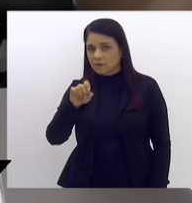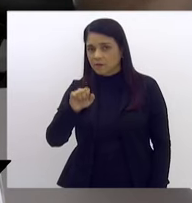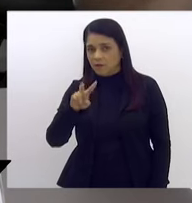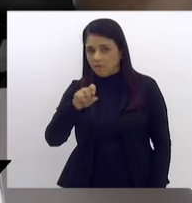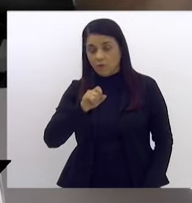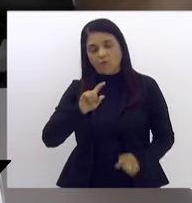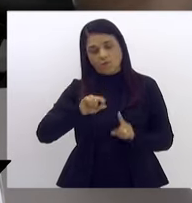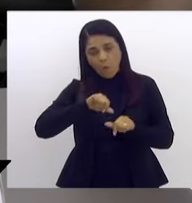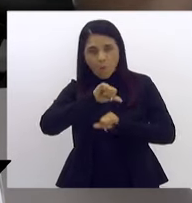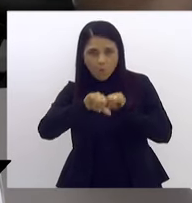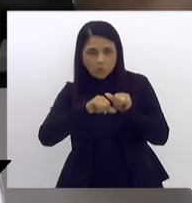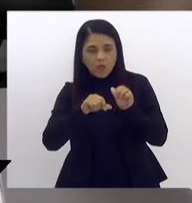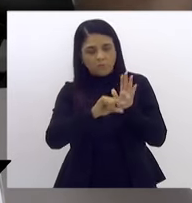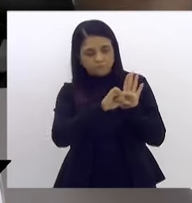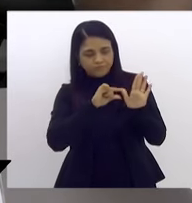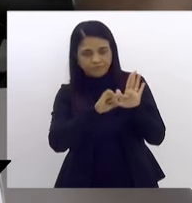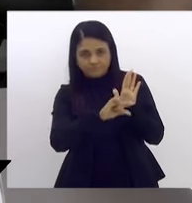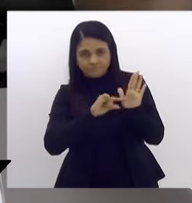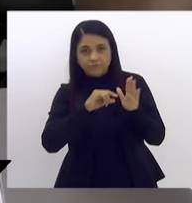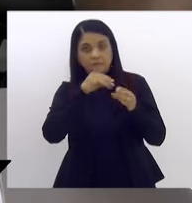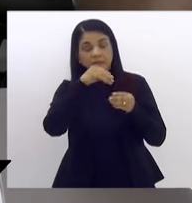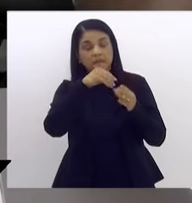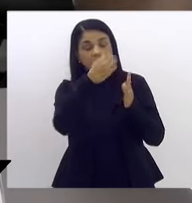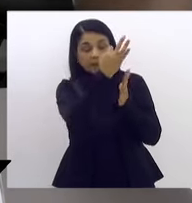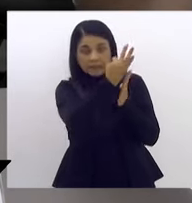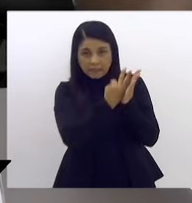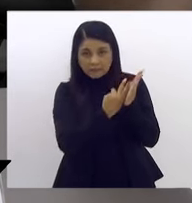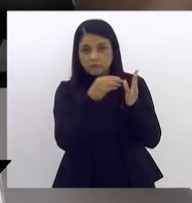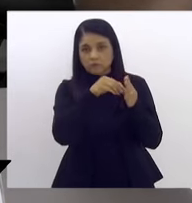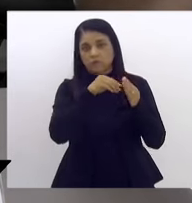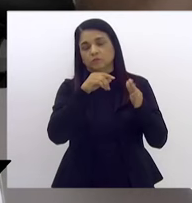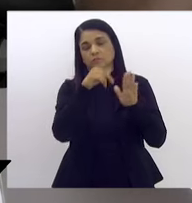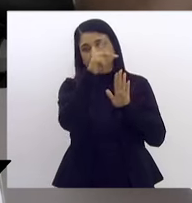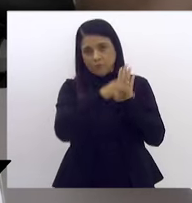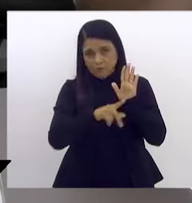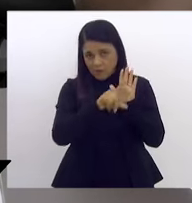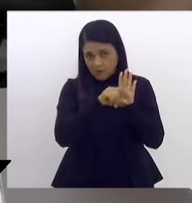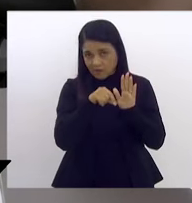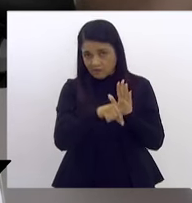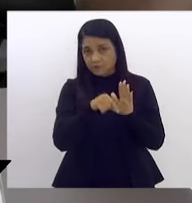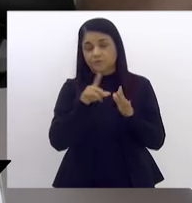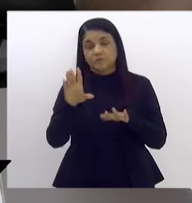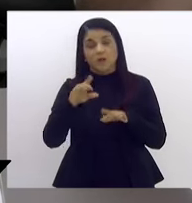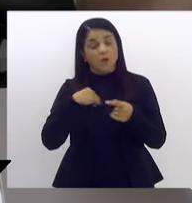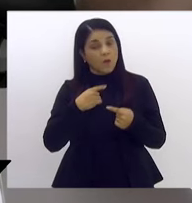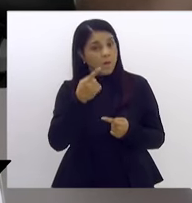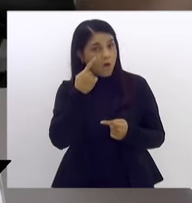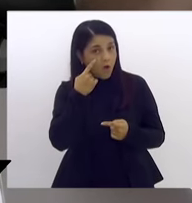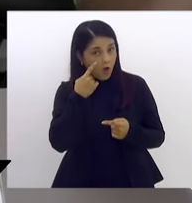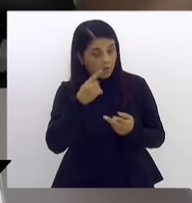projeto mas Então veja eh quanto à questão da